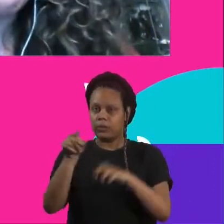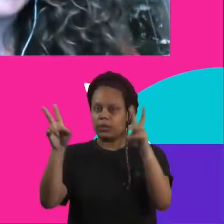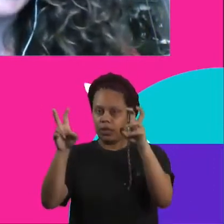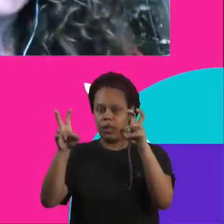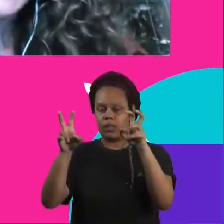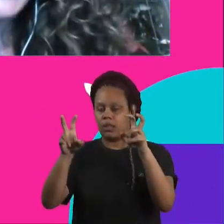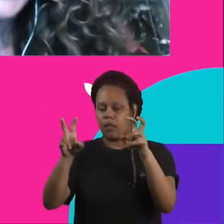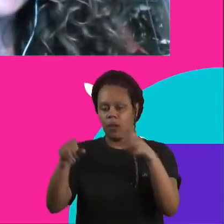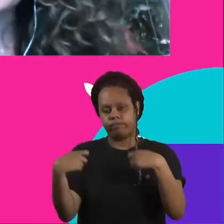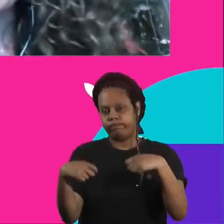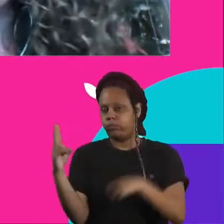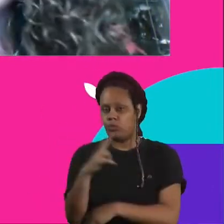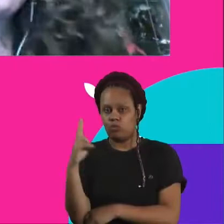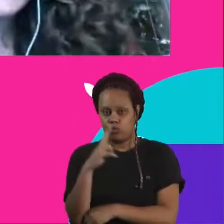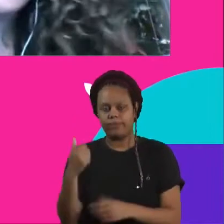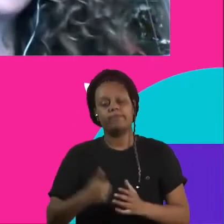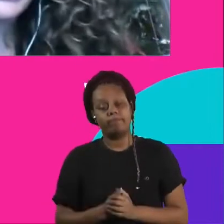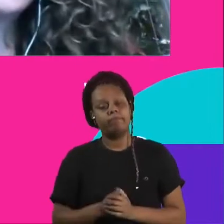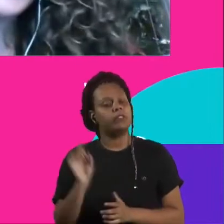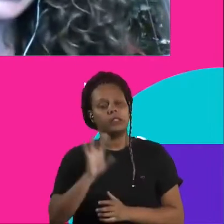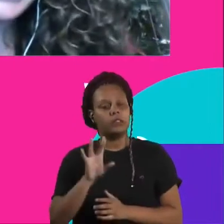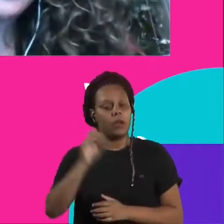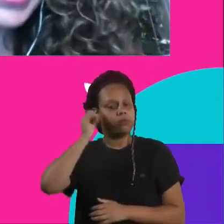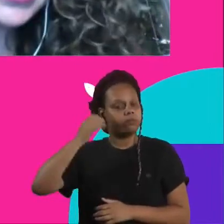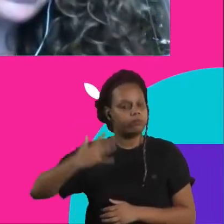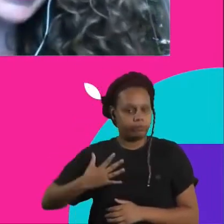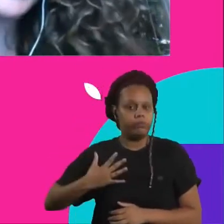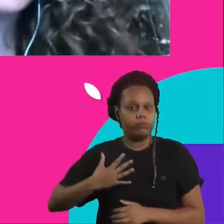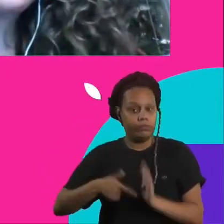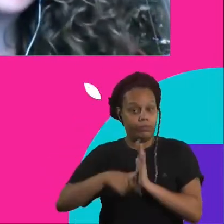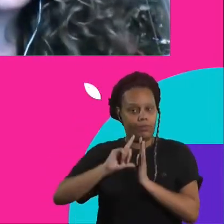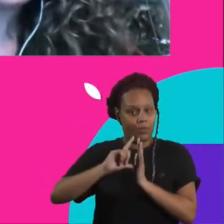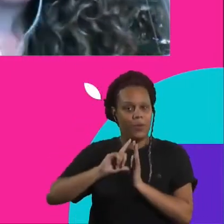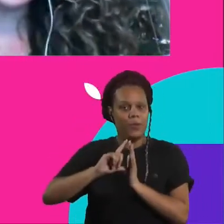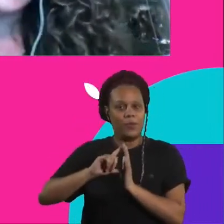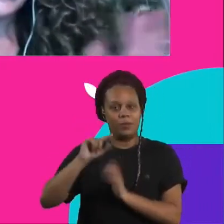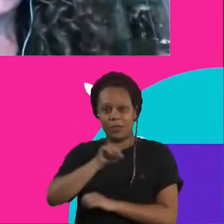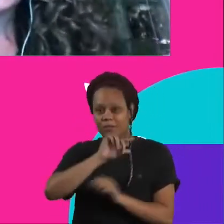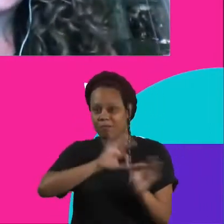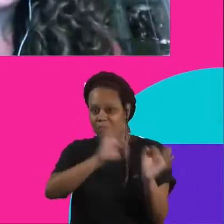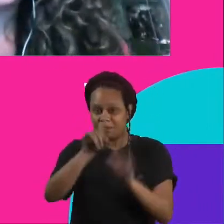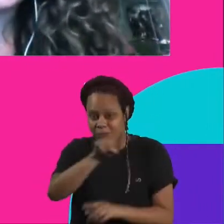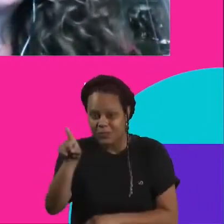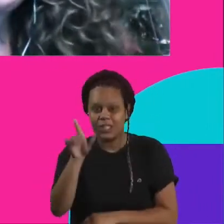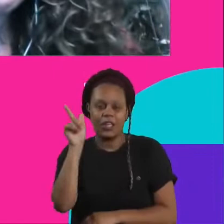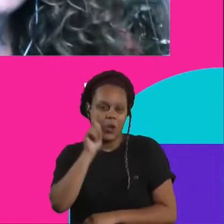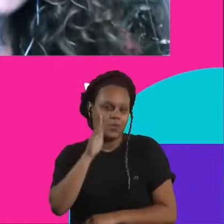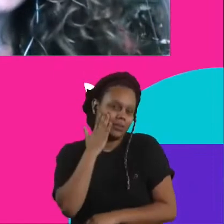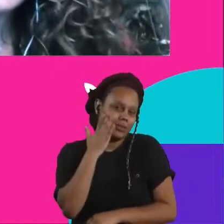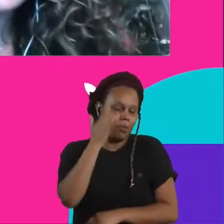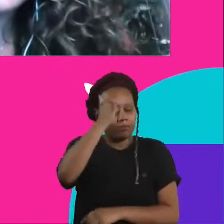tão relevante. Deixa eu só fazer uma audiodescrição minha, né, para todo mundo poder nos